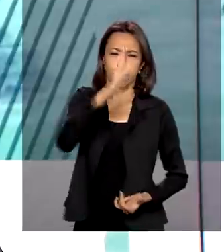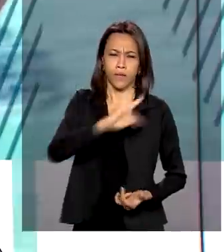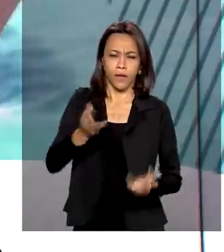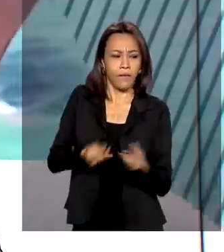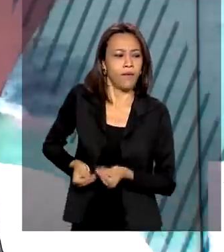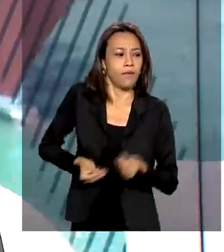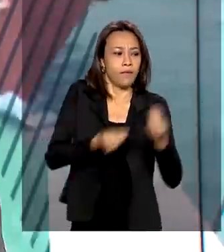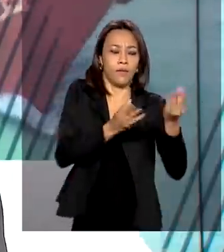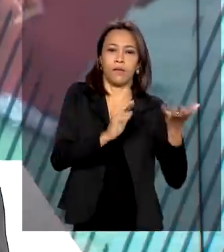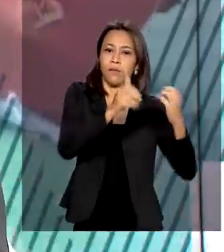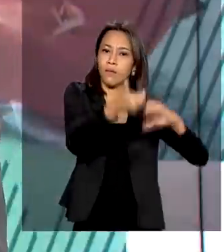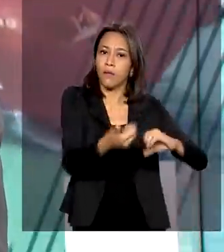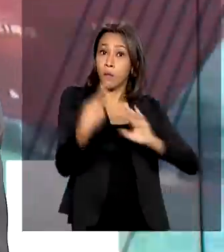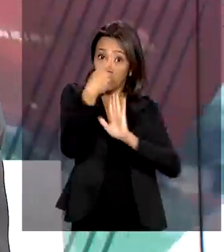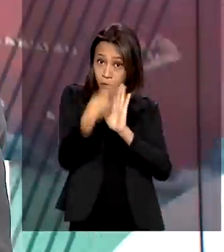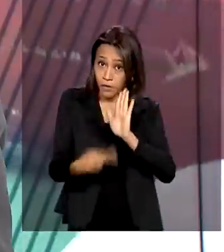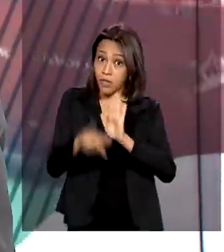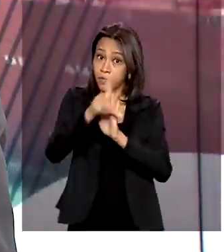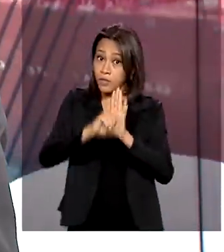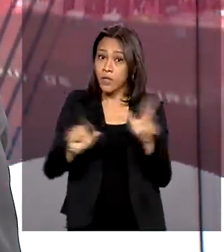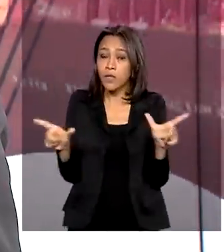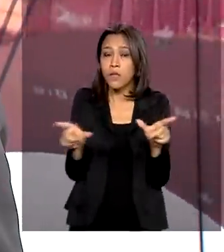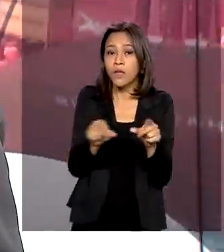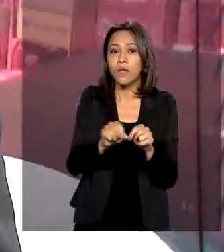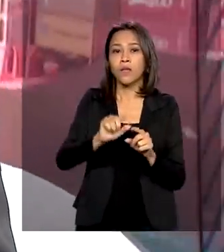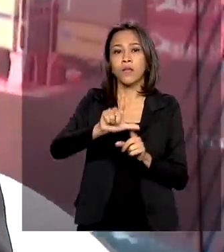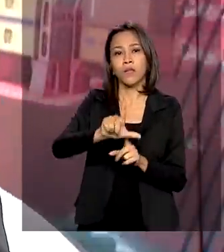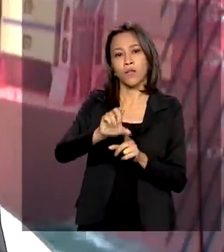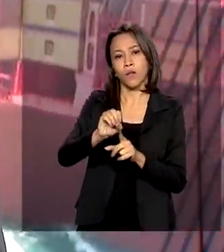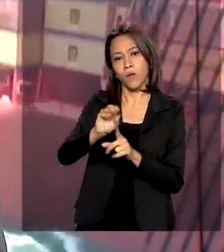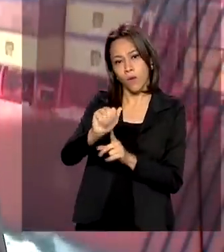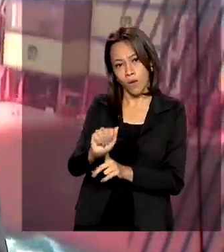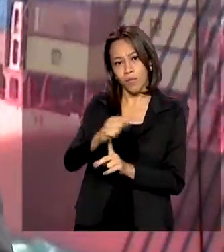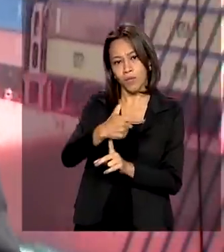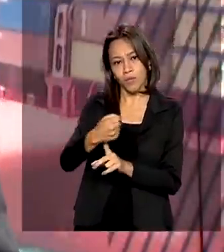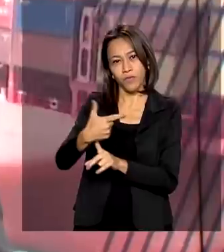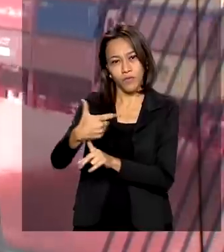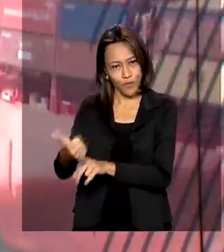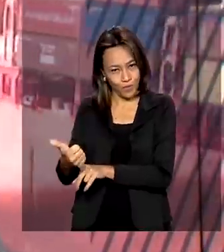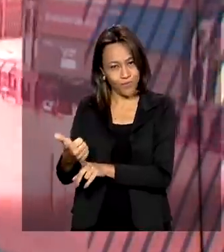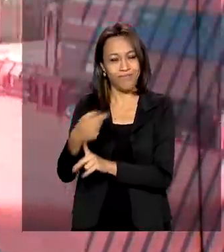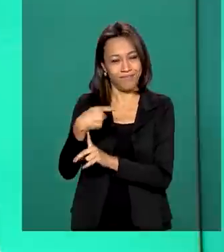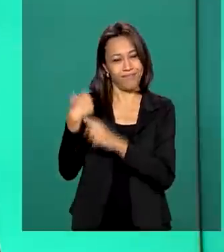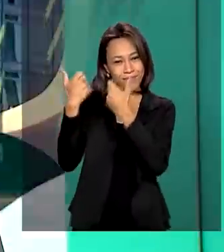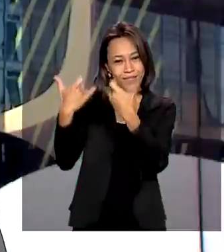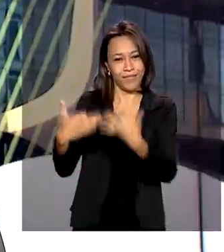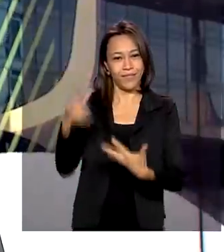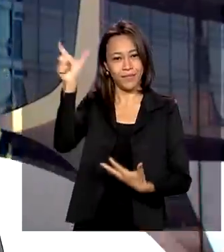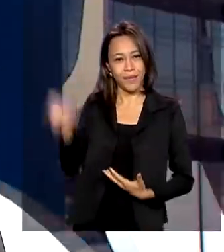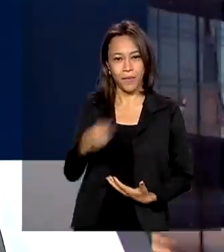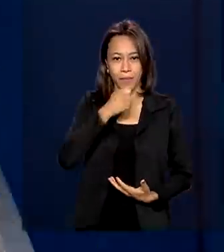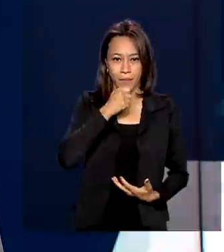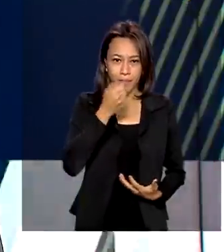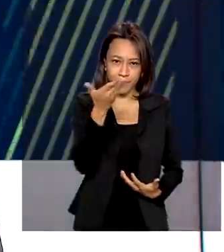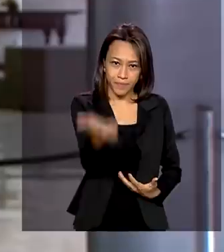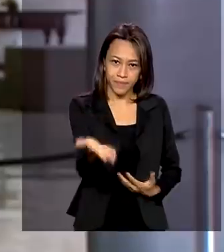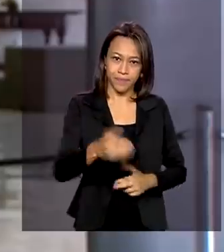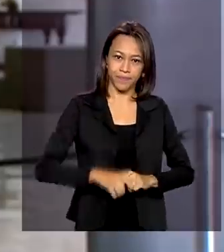Congresso Nacional o projeto de lei orçamentária para 2021. As informações com a repórter Selma Dias.